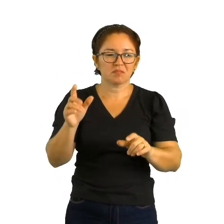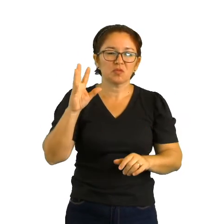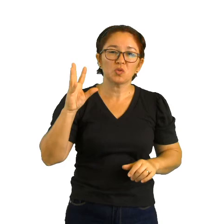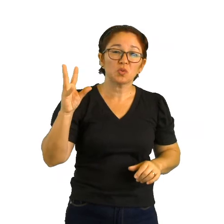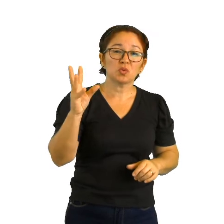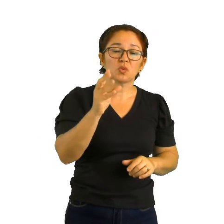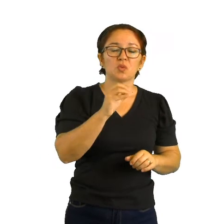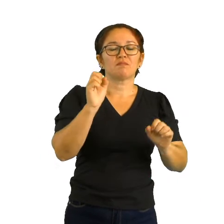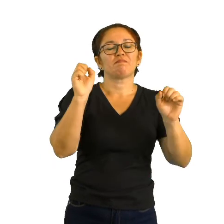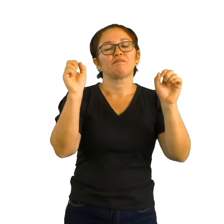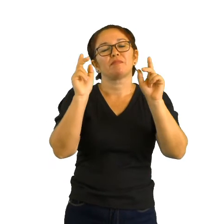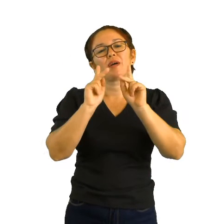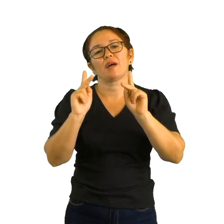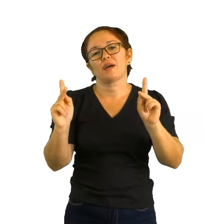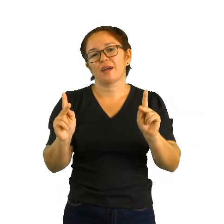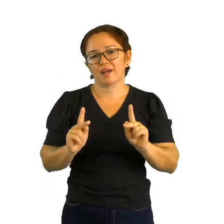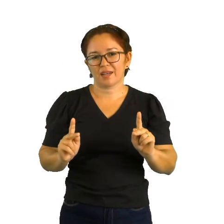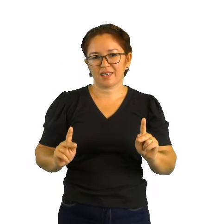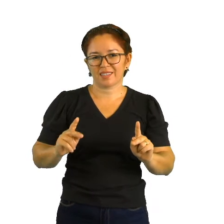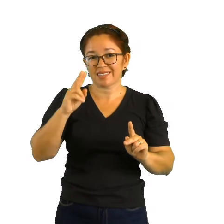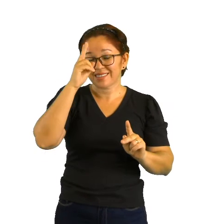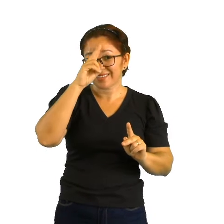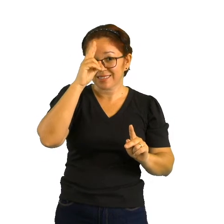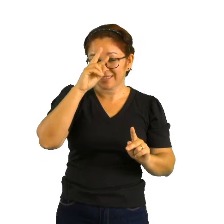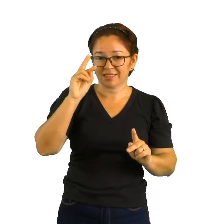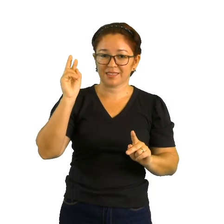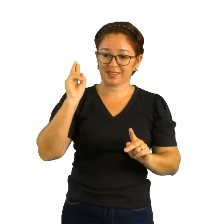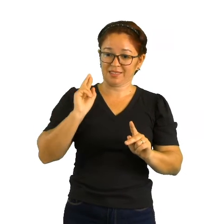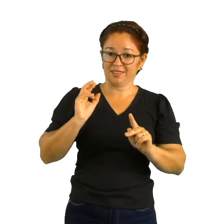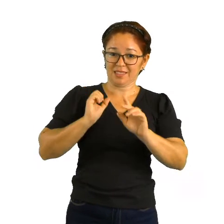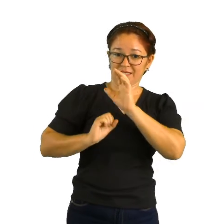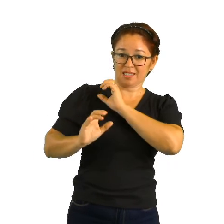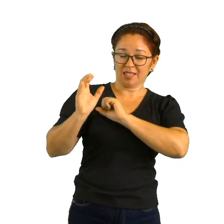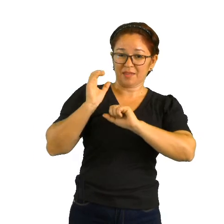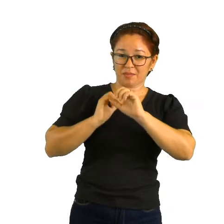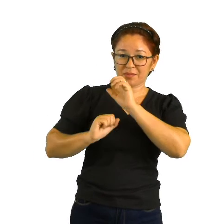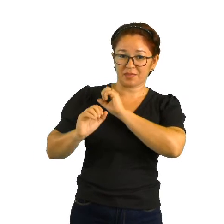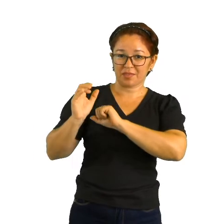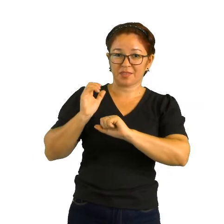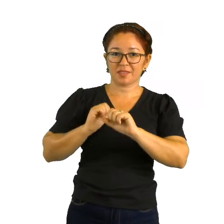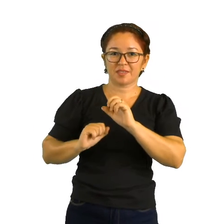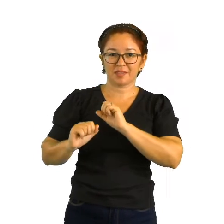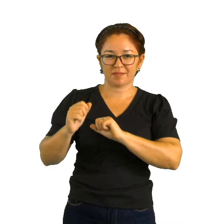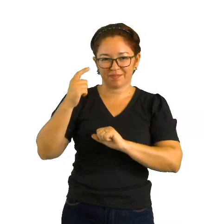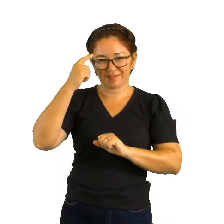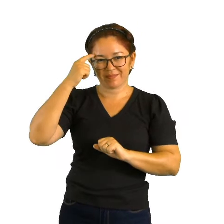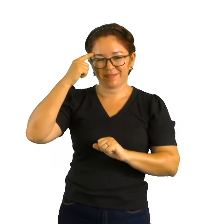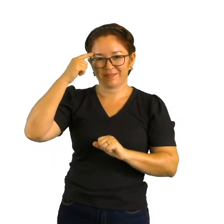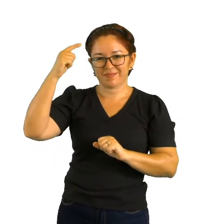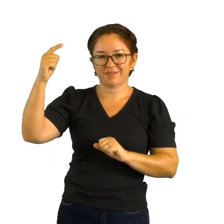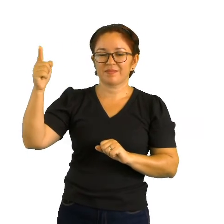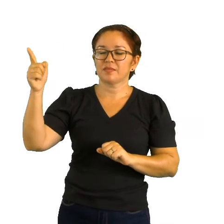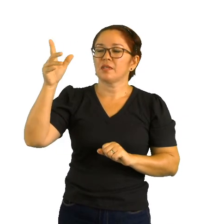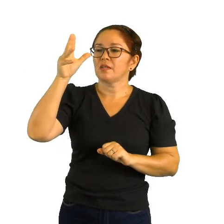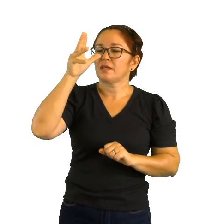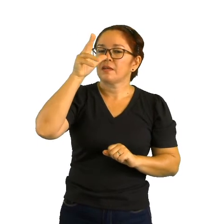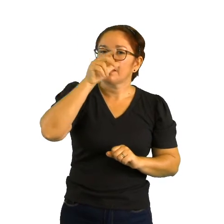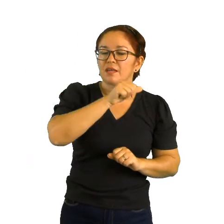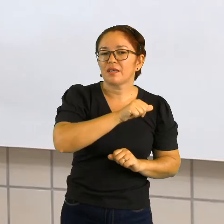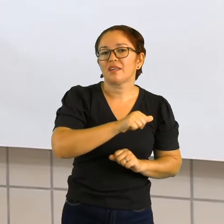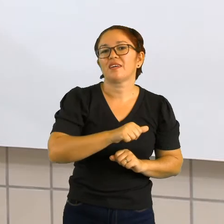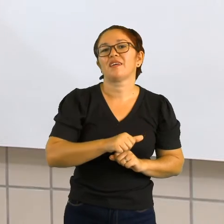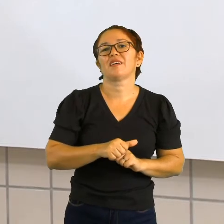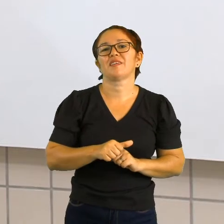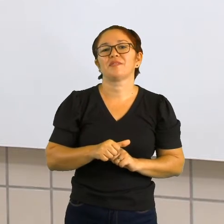É aquele momento que a Rapunzel já está lá com o foragido e aí eles já estão